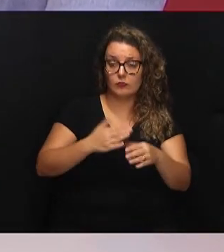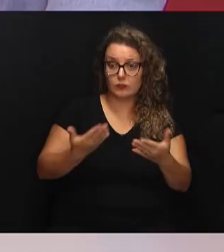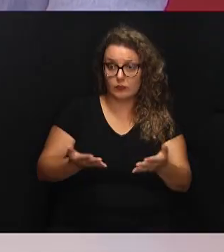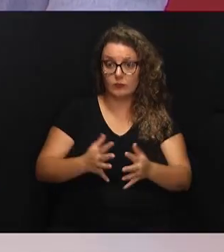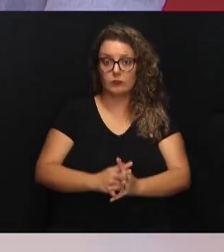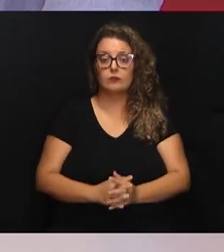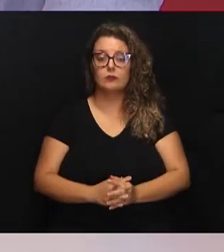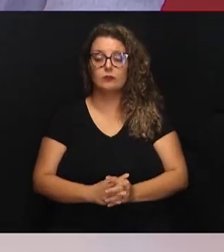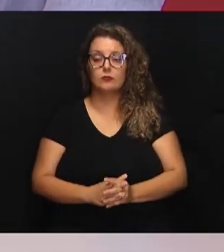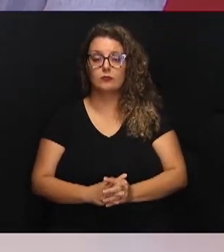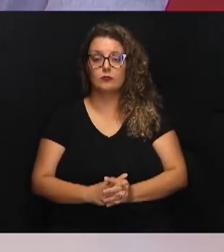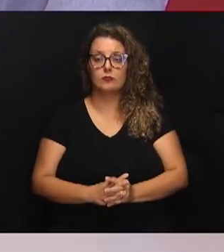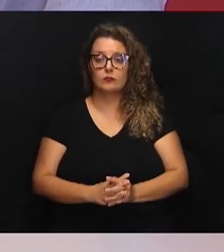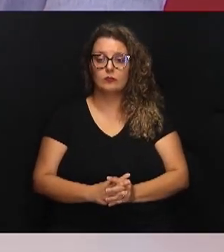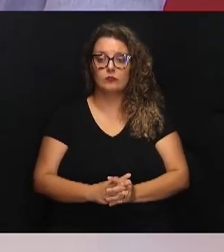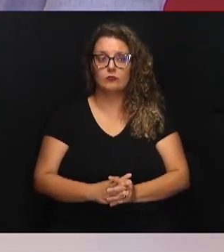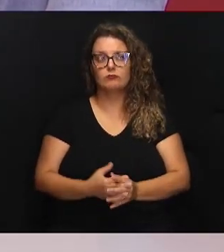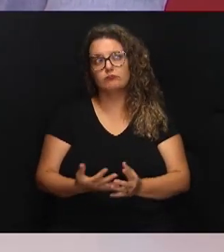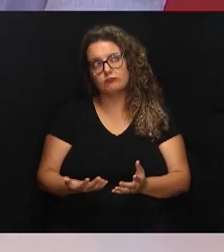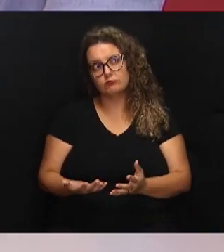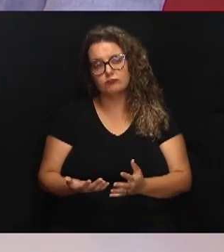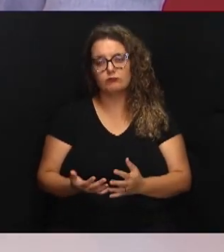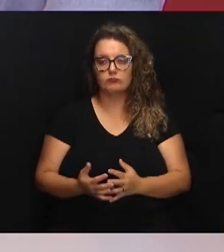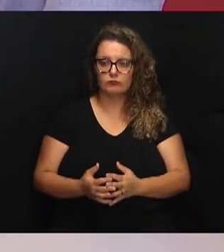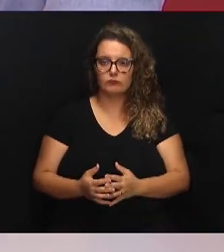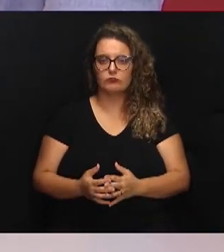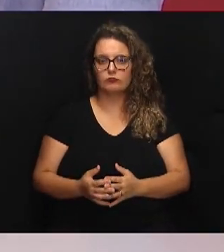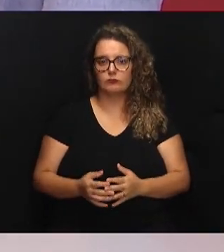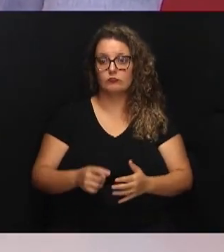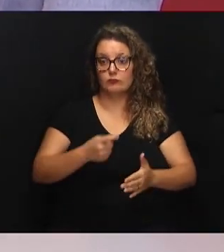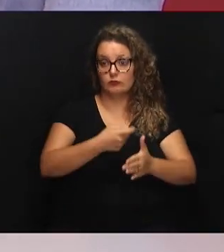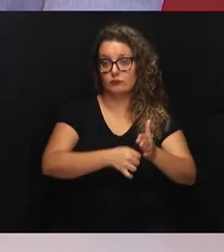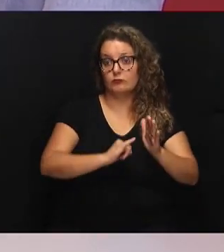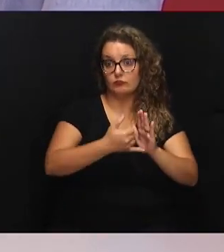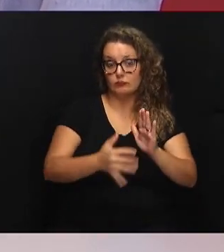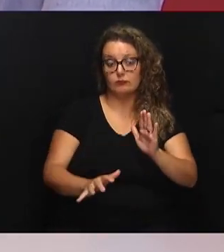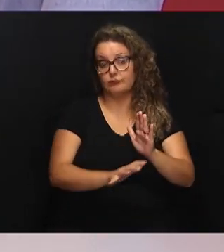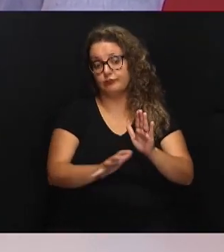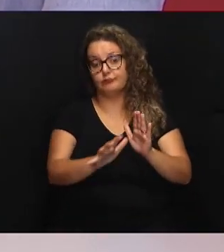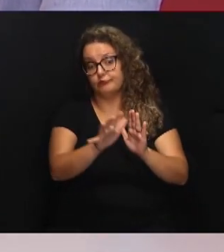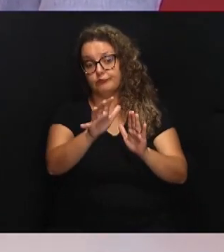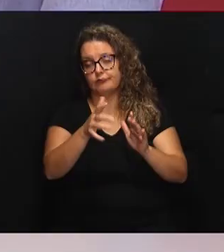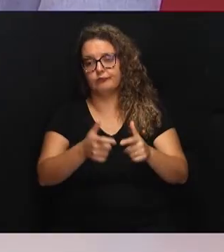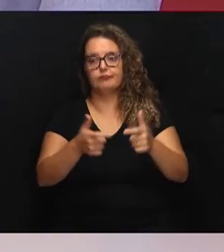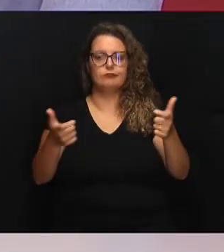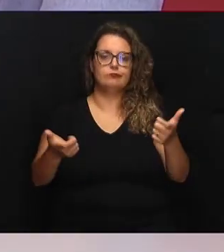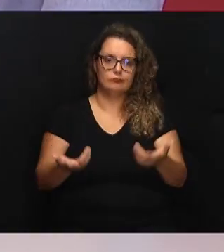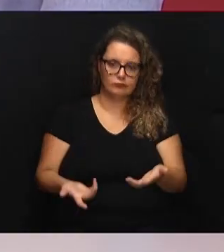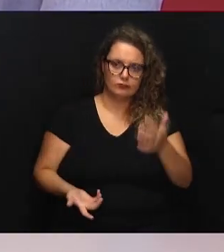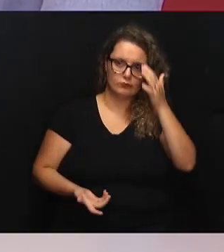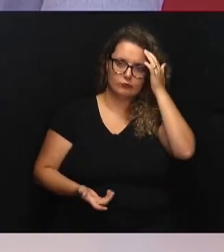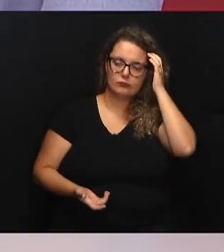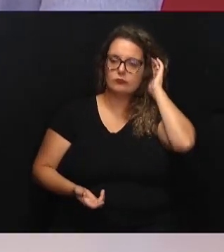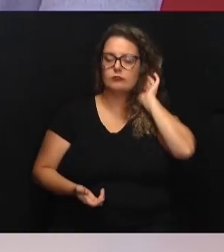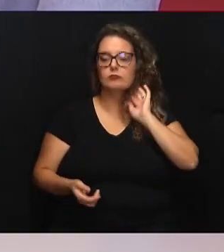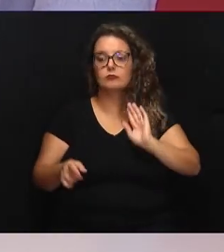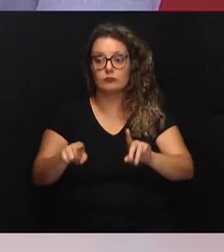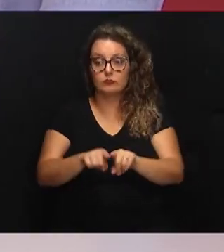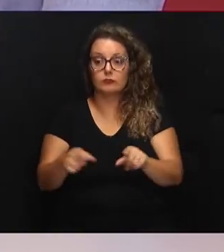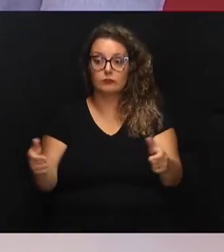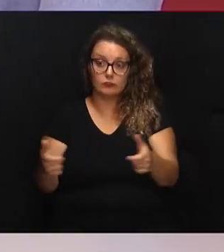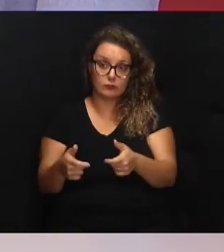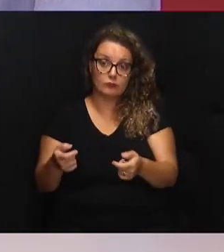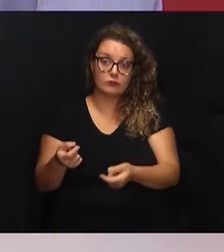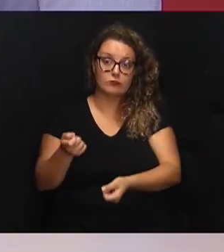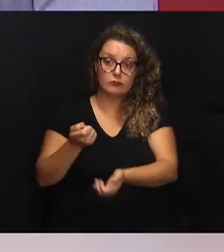de impedir que as elevações de taxa de juros, nesse momento, acabem diminuindo o consumo